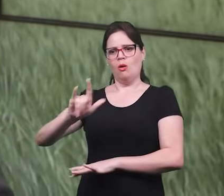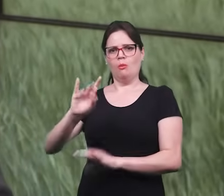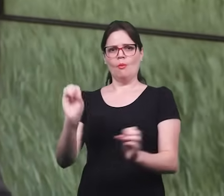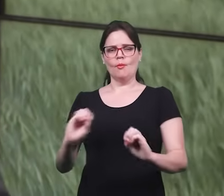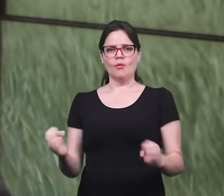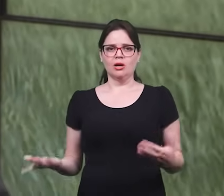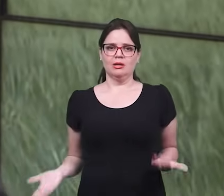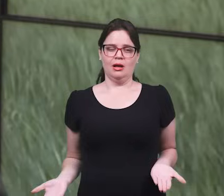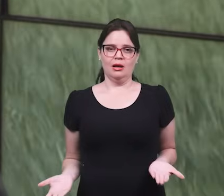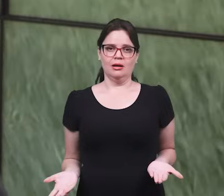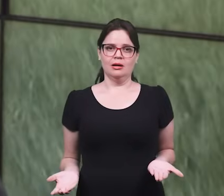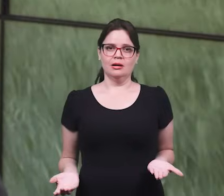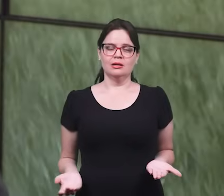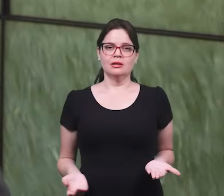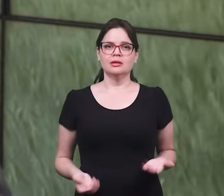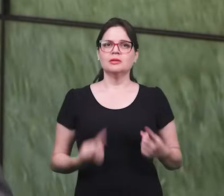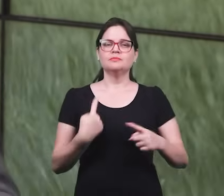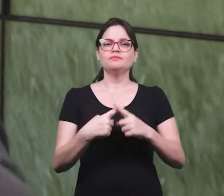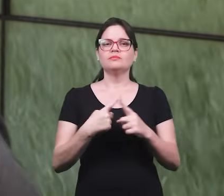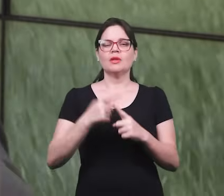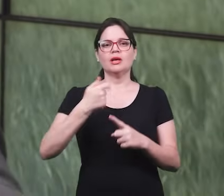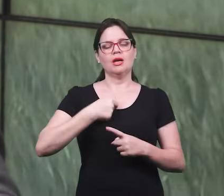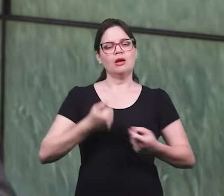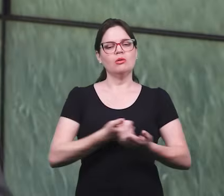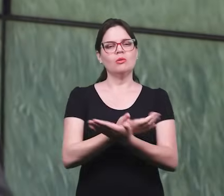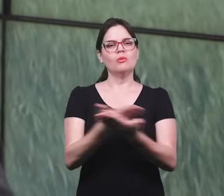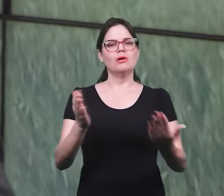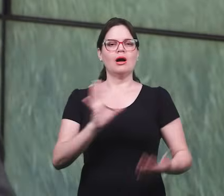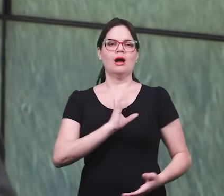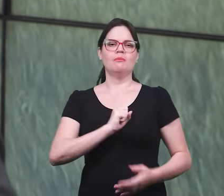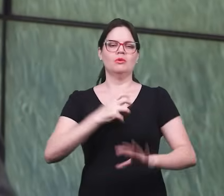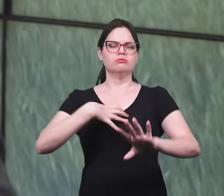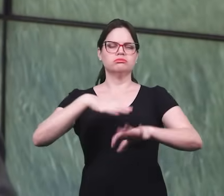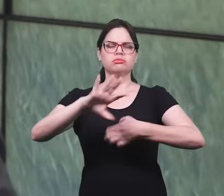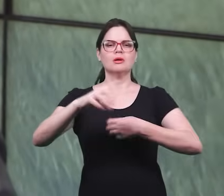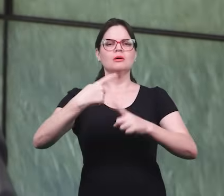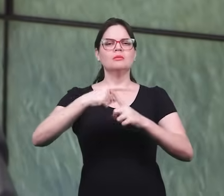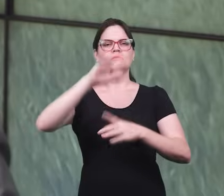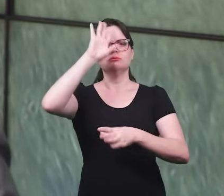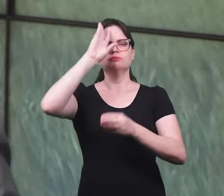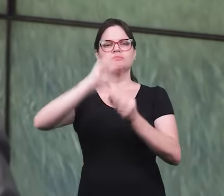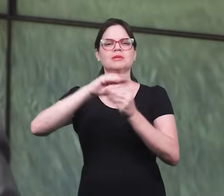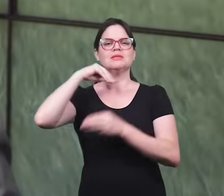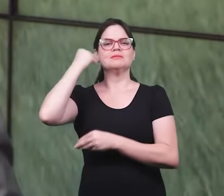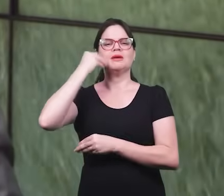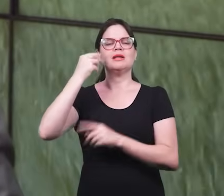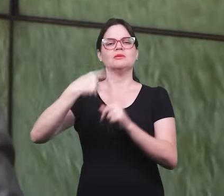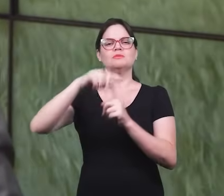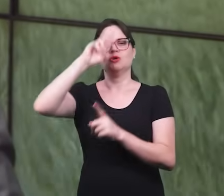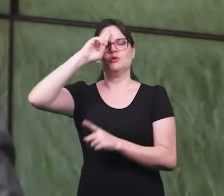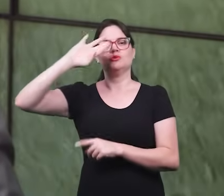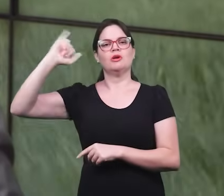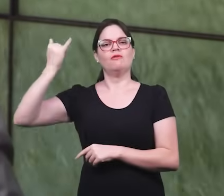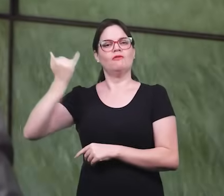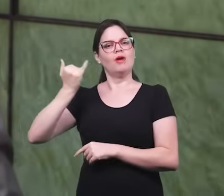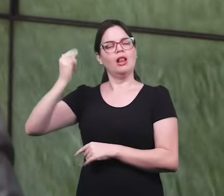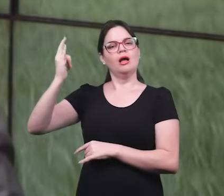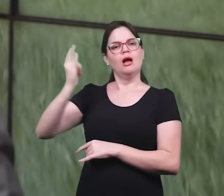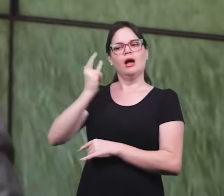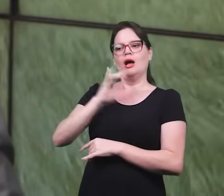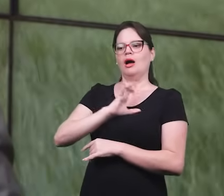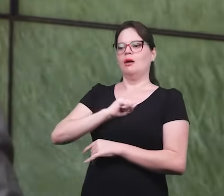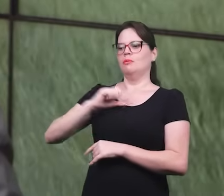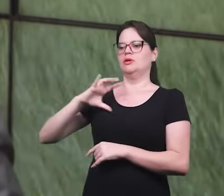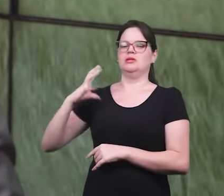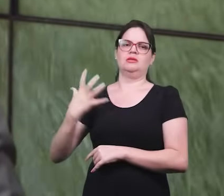experiência e a expressão maior do amor quando Jesus nos salvou a gente estava perdido os nossos delitos nossos pecados Nós entramos